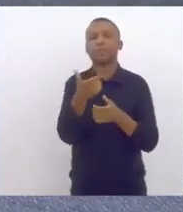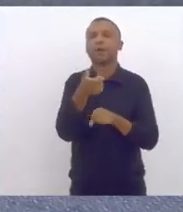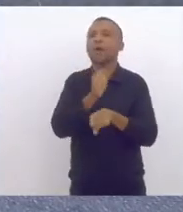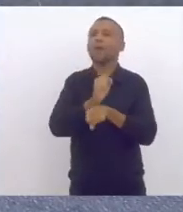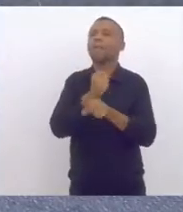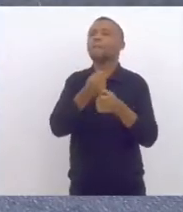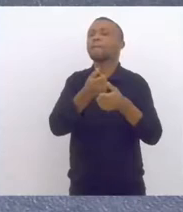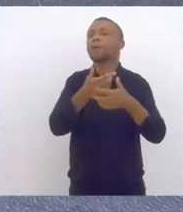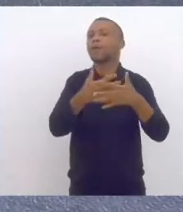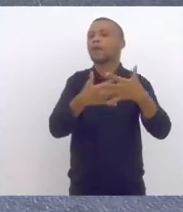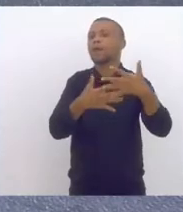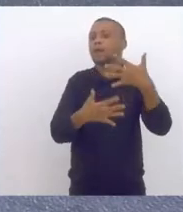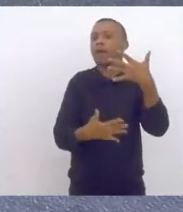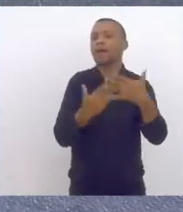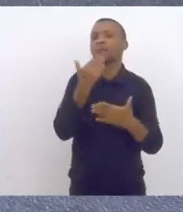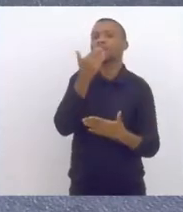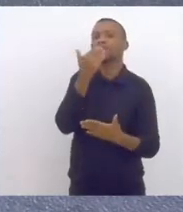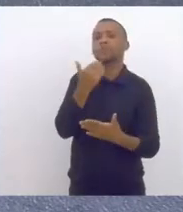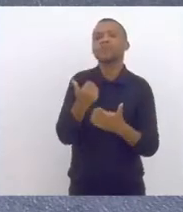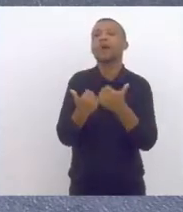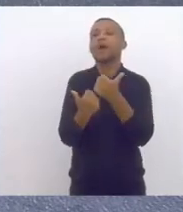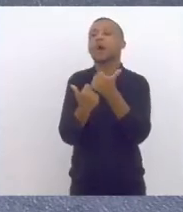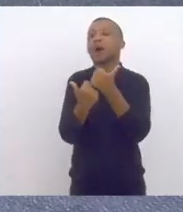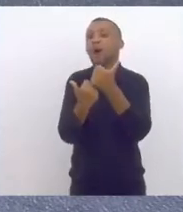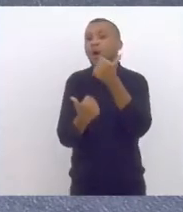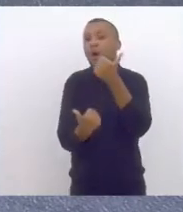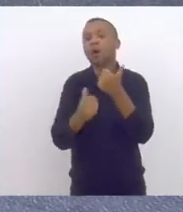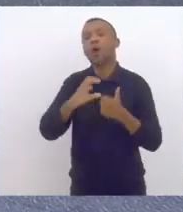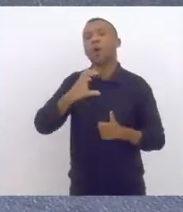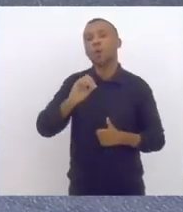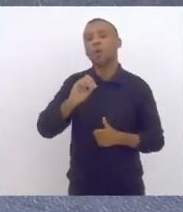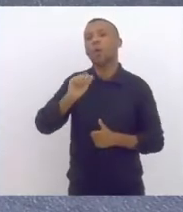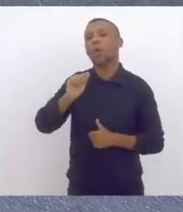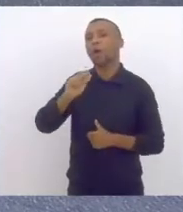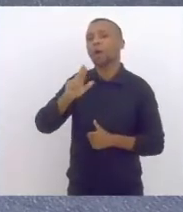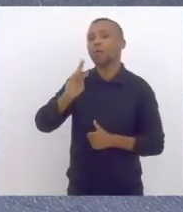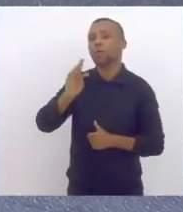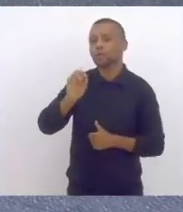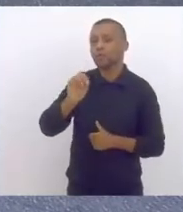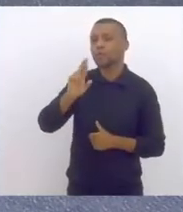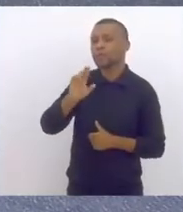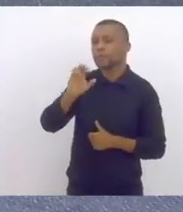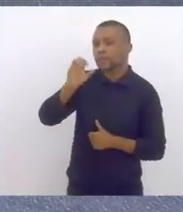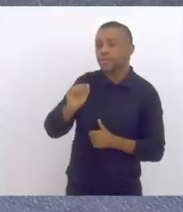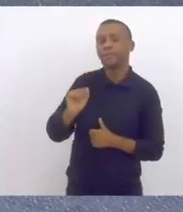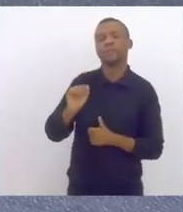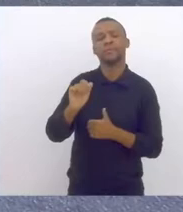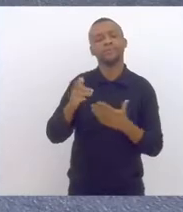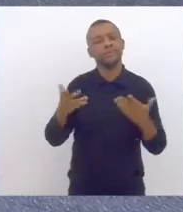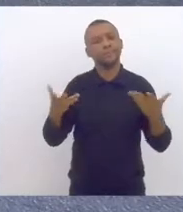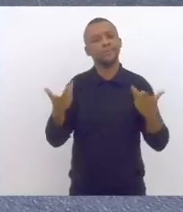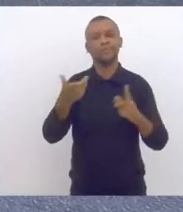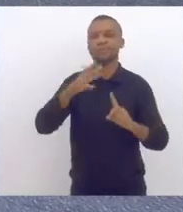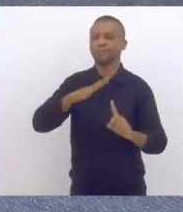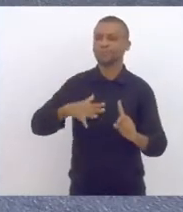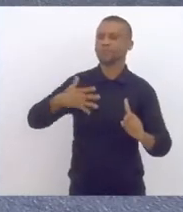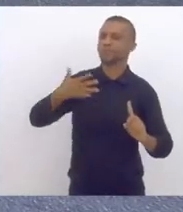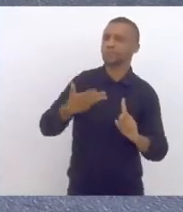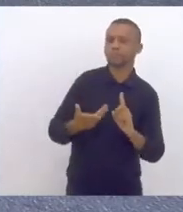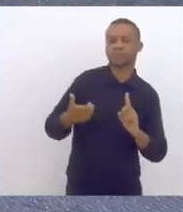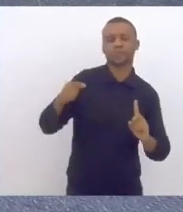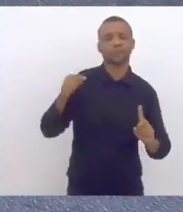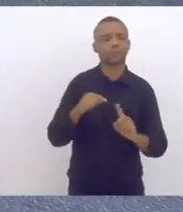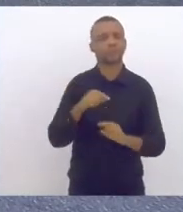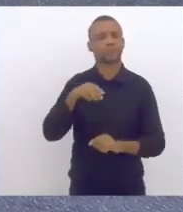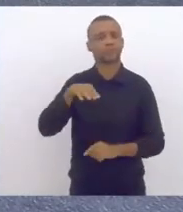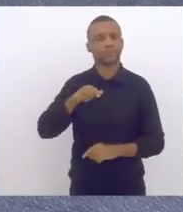longa, né, de querer também participar como autora dessa belíssima homenagem à doutora Maria